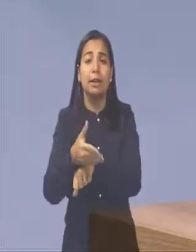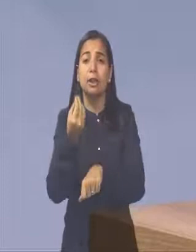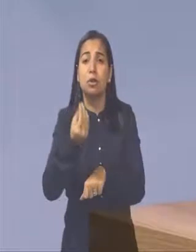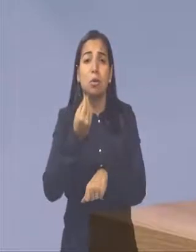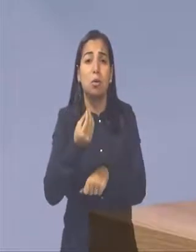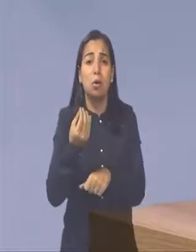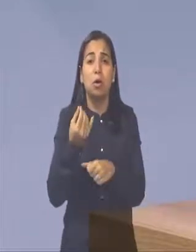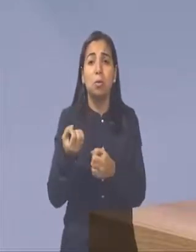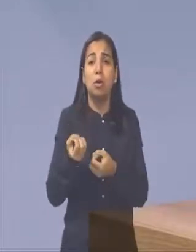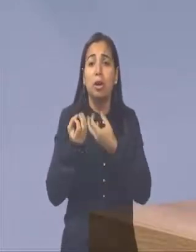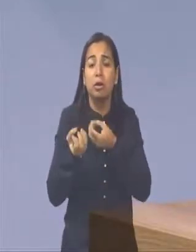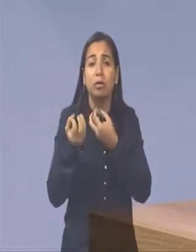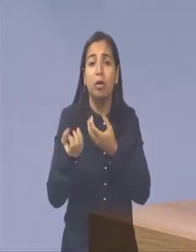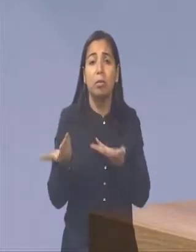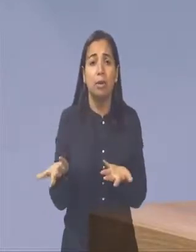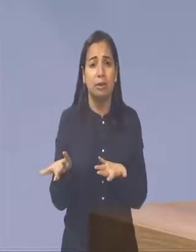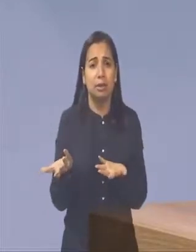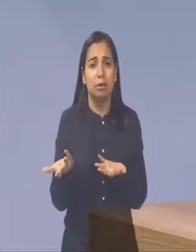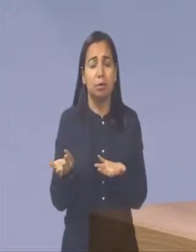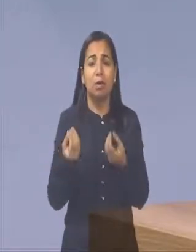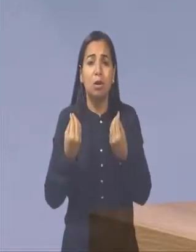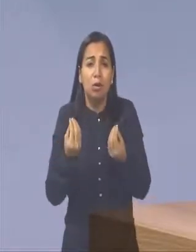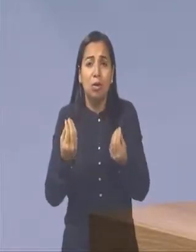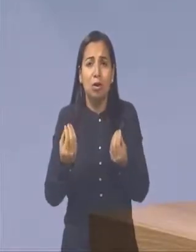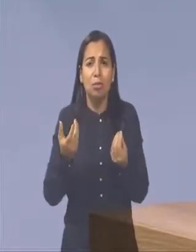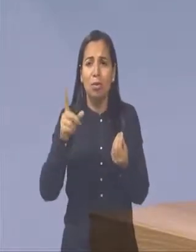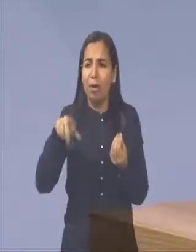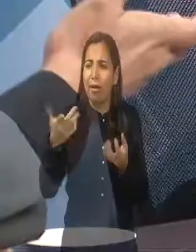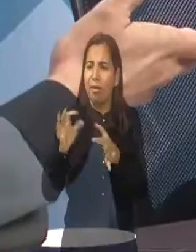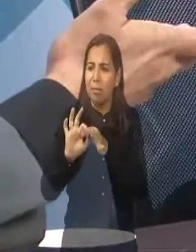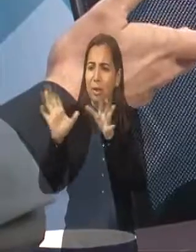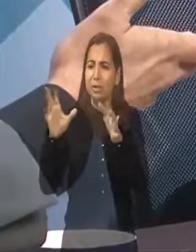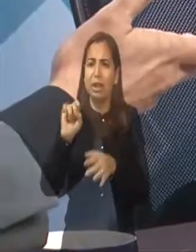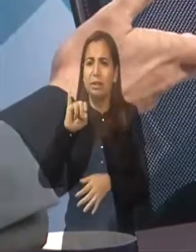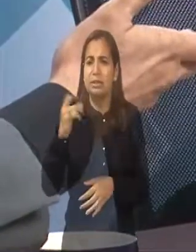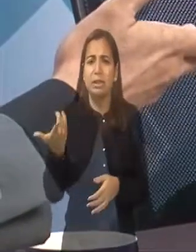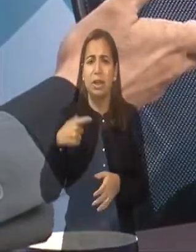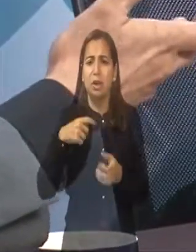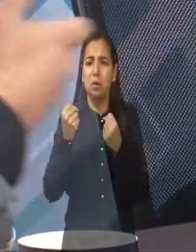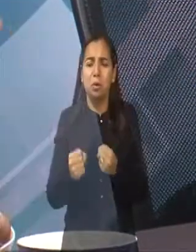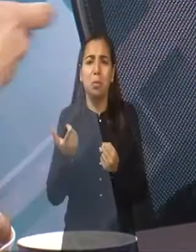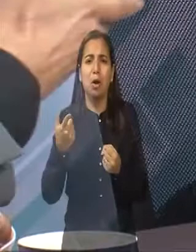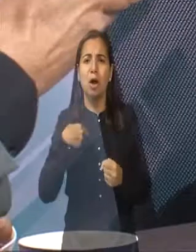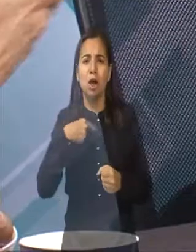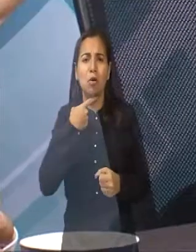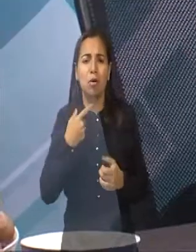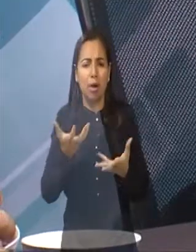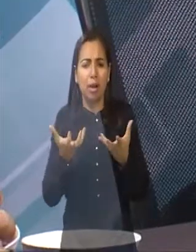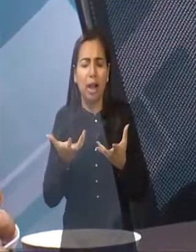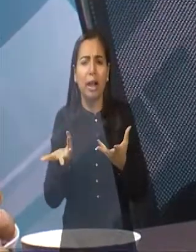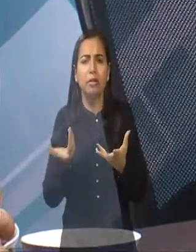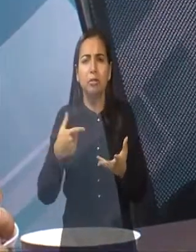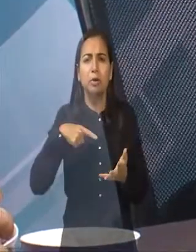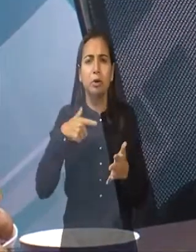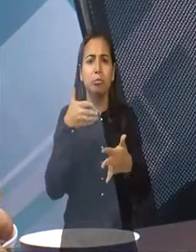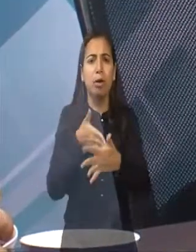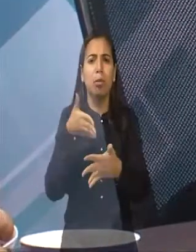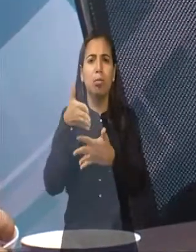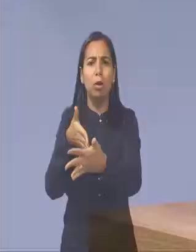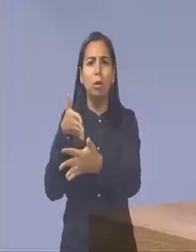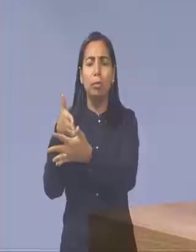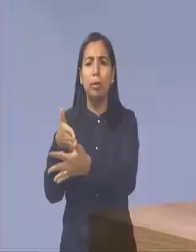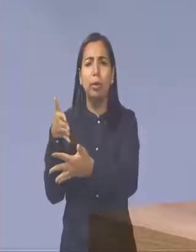Quer dizer, que liberdade é essa que eu não posso me alimentar de conteúdo para poder opinar? Então, essas questões básicas que a gente ainda precisa